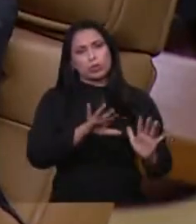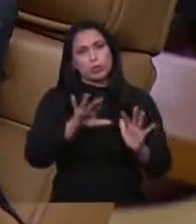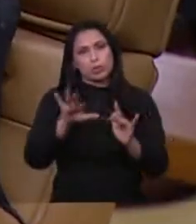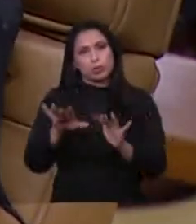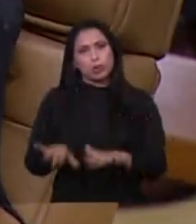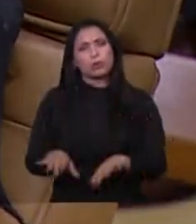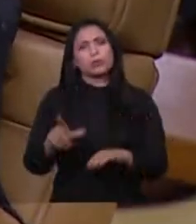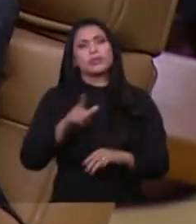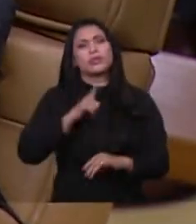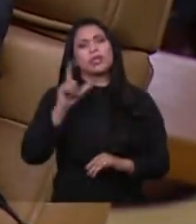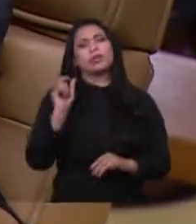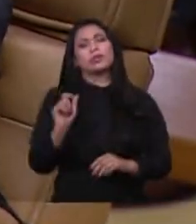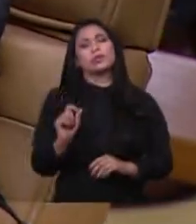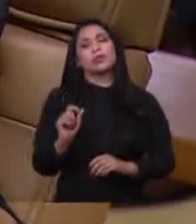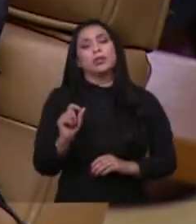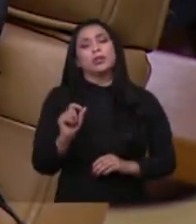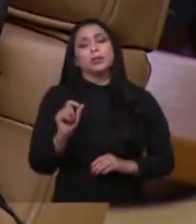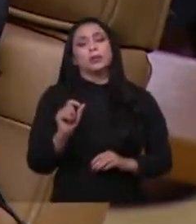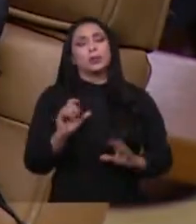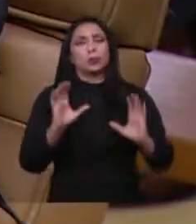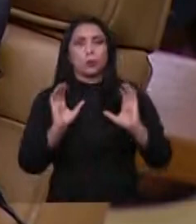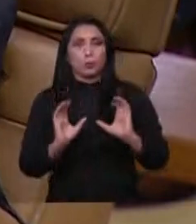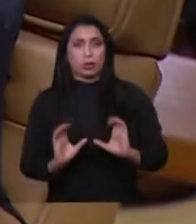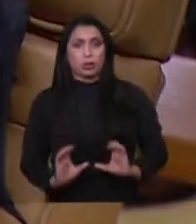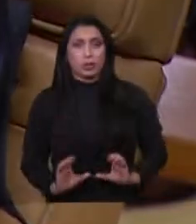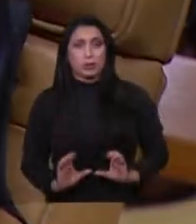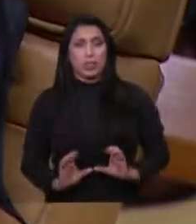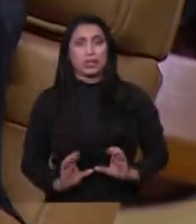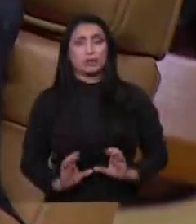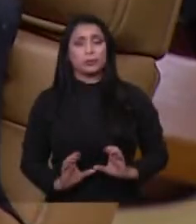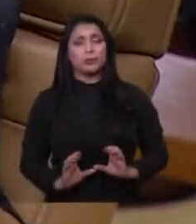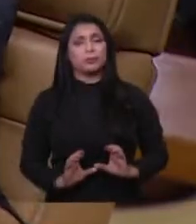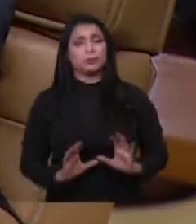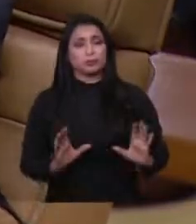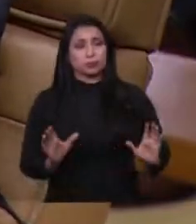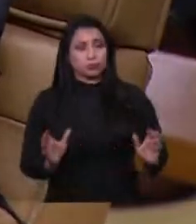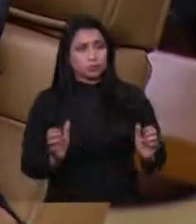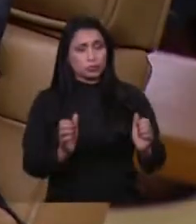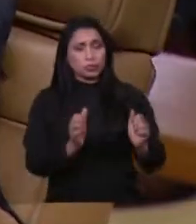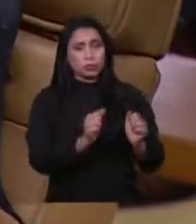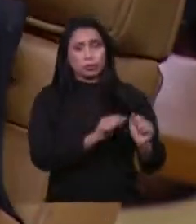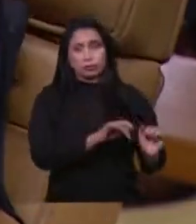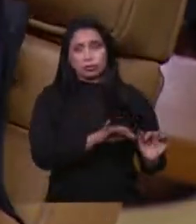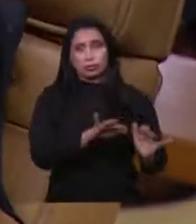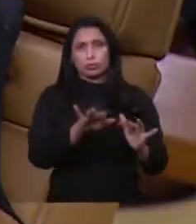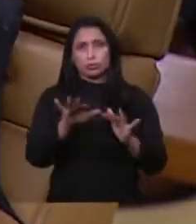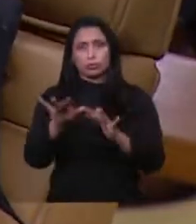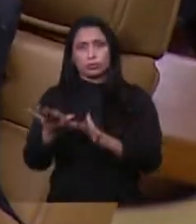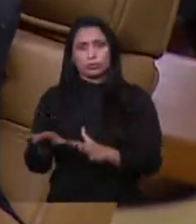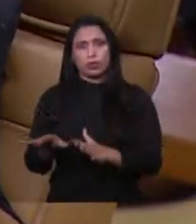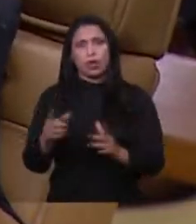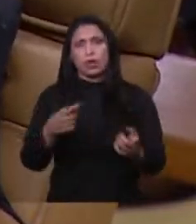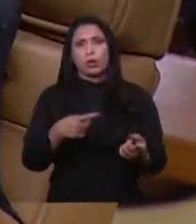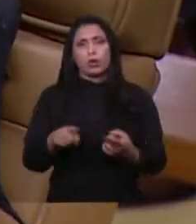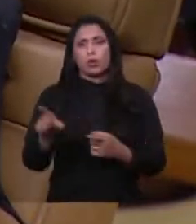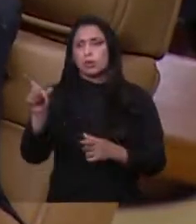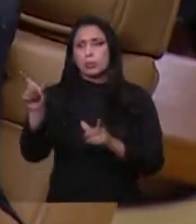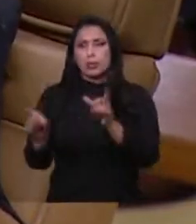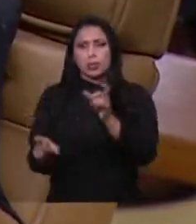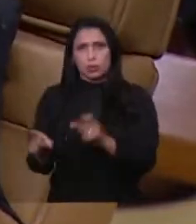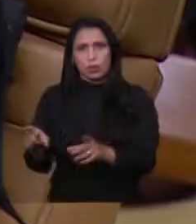no sentido de um comportamento comum contra pessoas e coisas, eles têm as